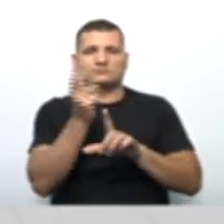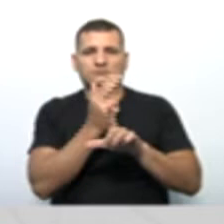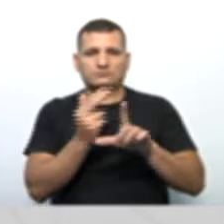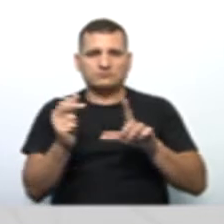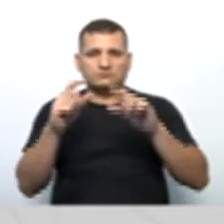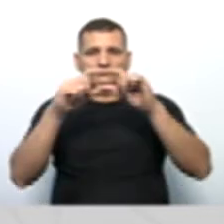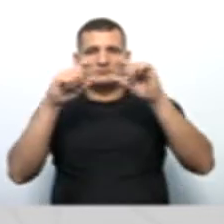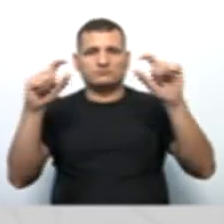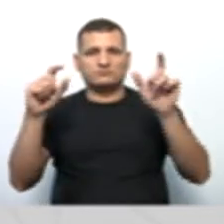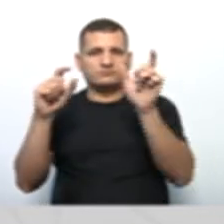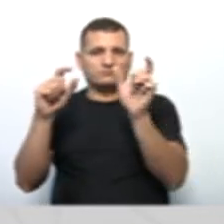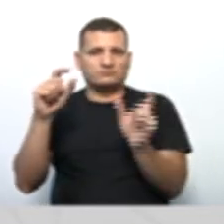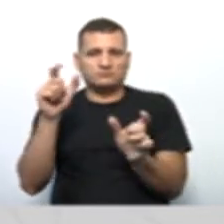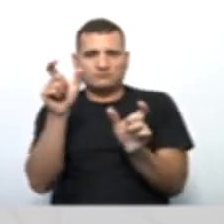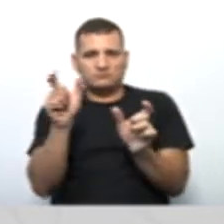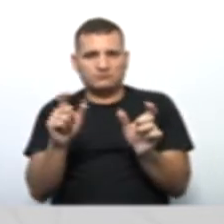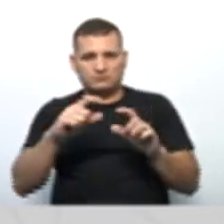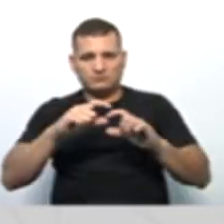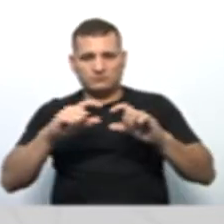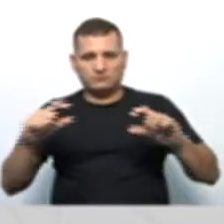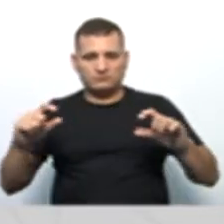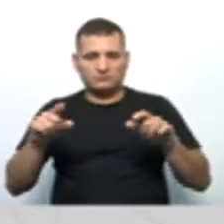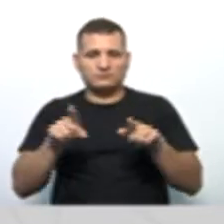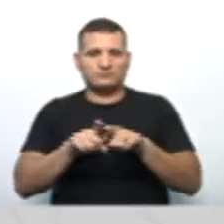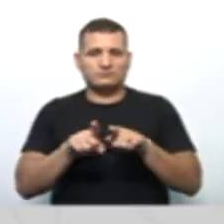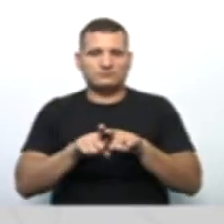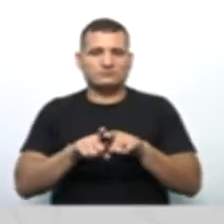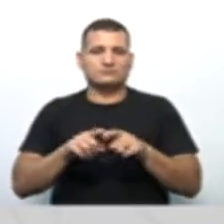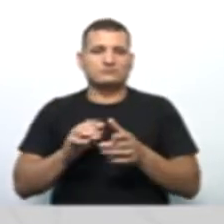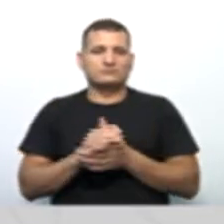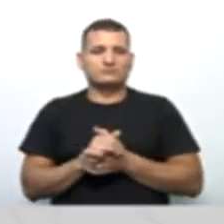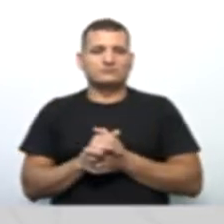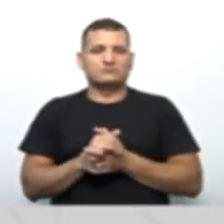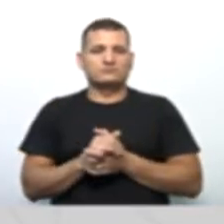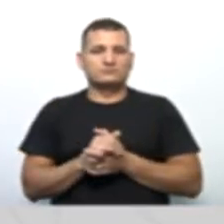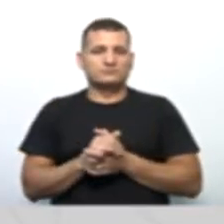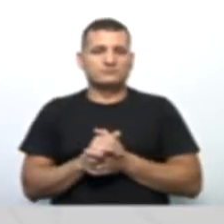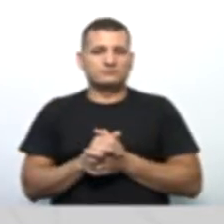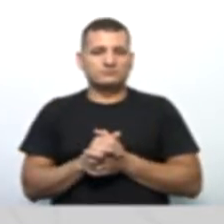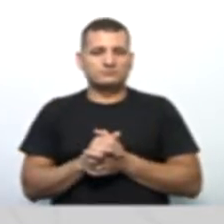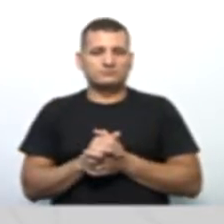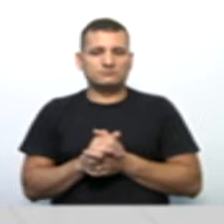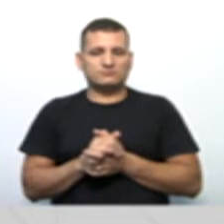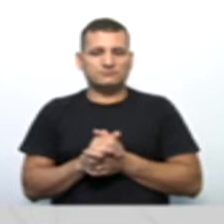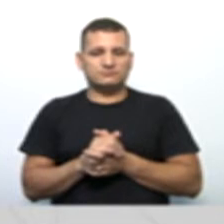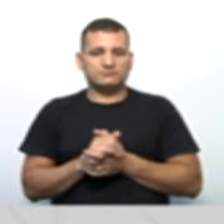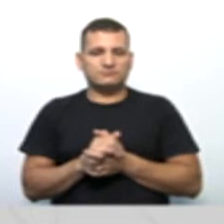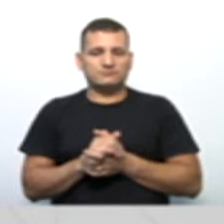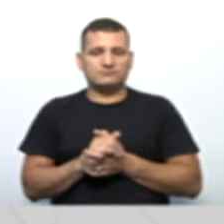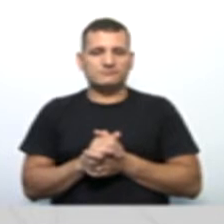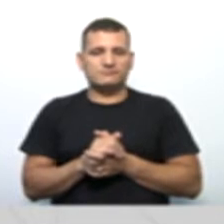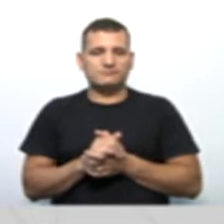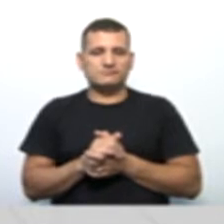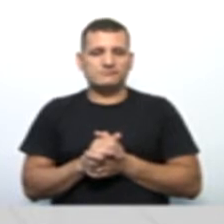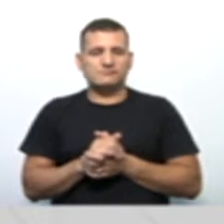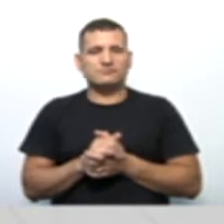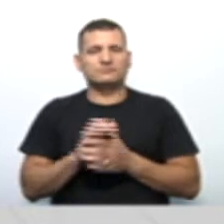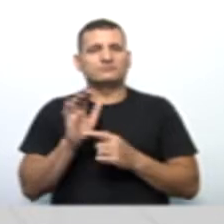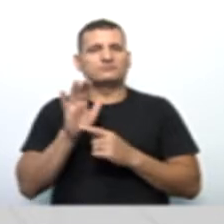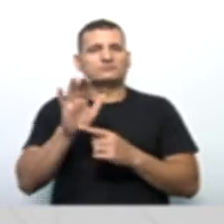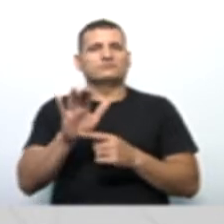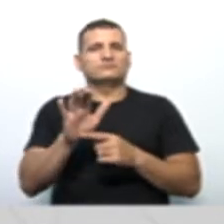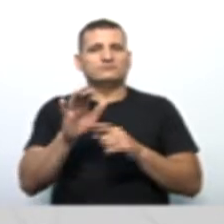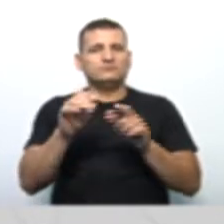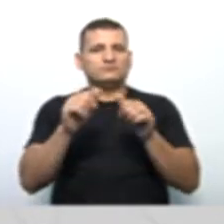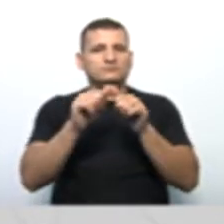que é interessante e é muito importante o professor porque você vai poder mostrar um layout que o